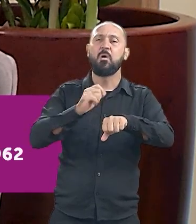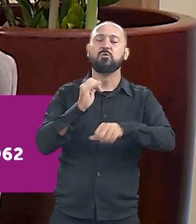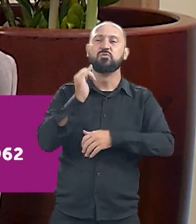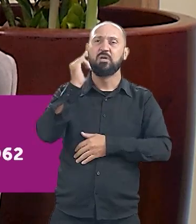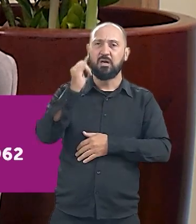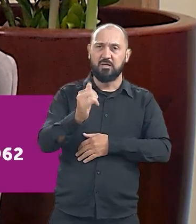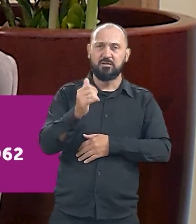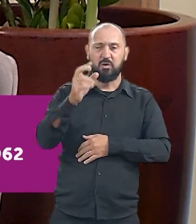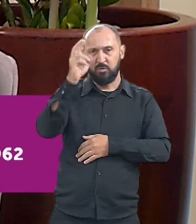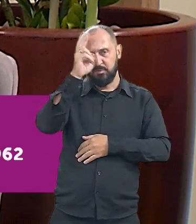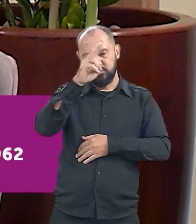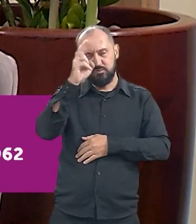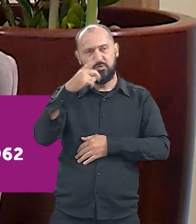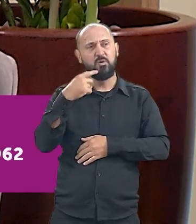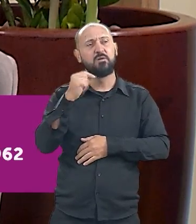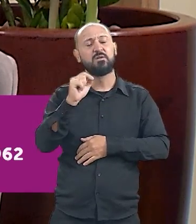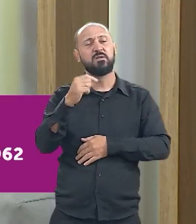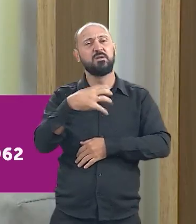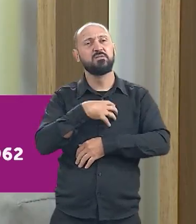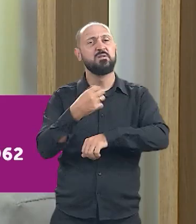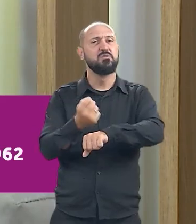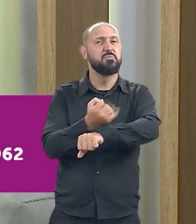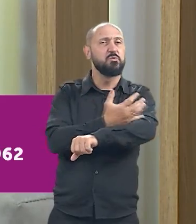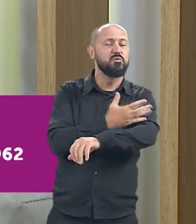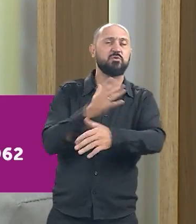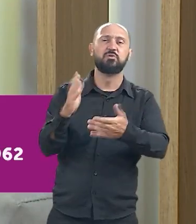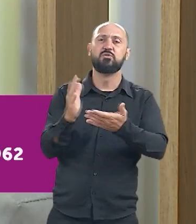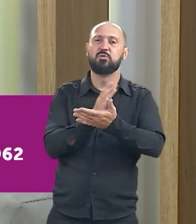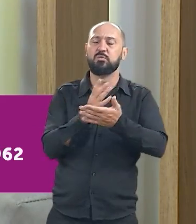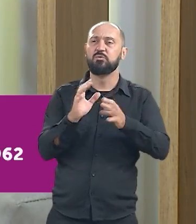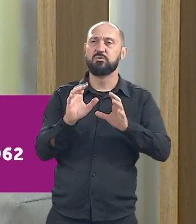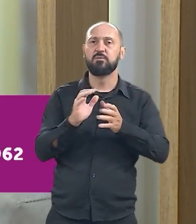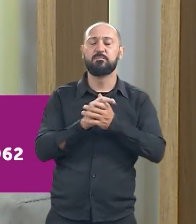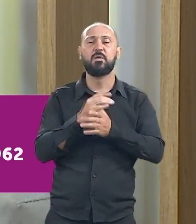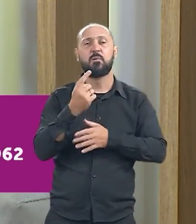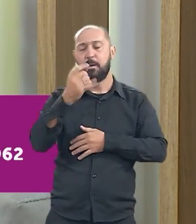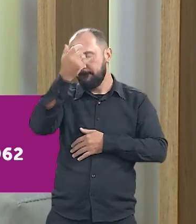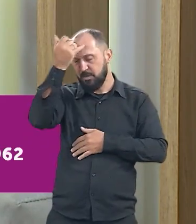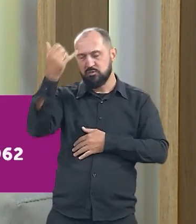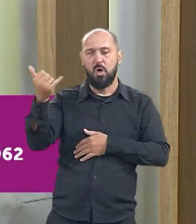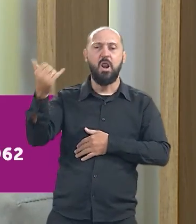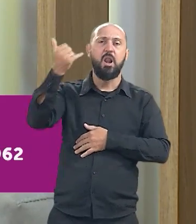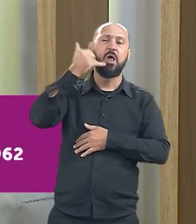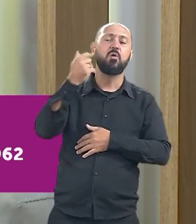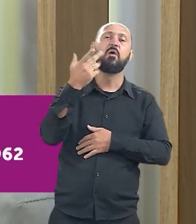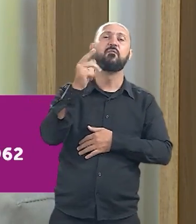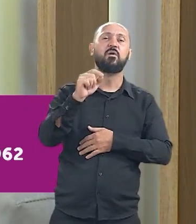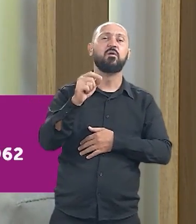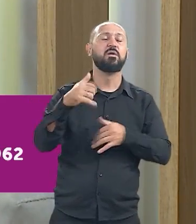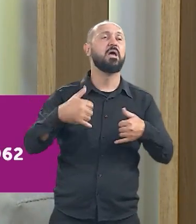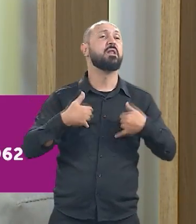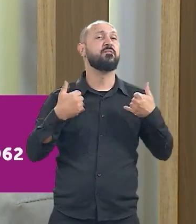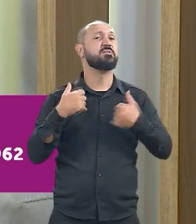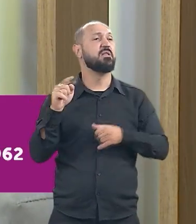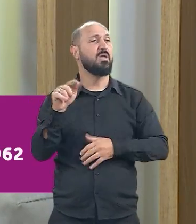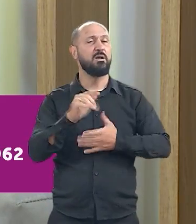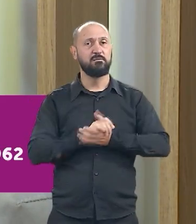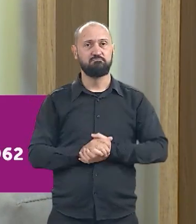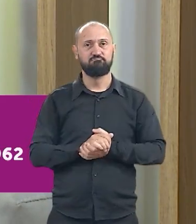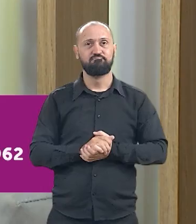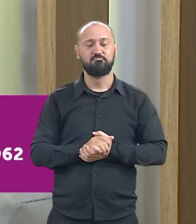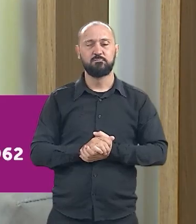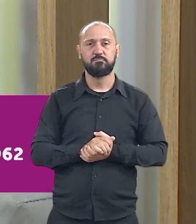te emocionado de alguma forma? Tem uma pessoa ligou uma vez e disse que era o aniversário dela. E ela estava sozinha em